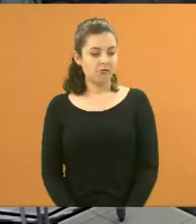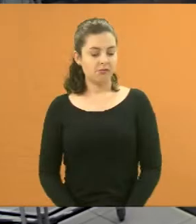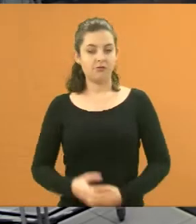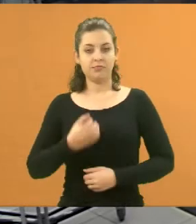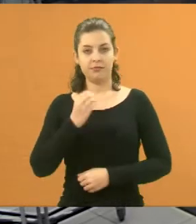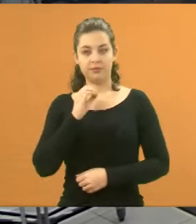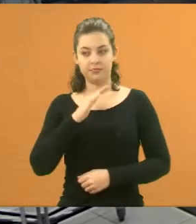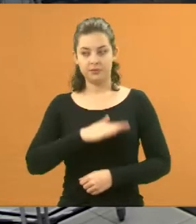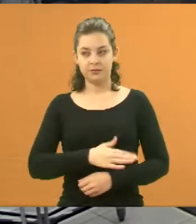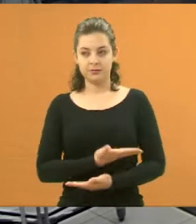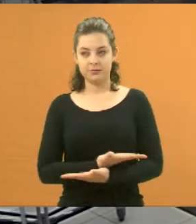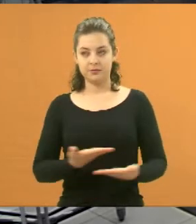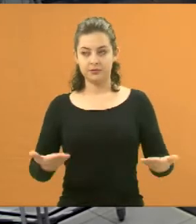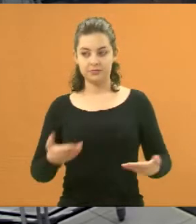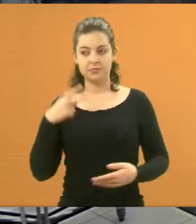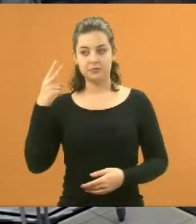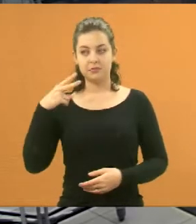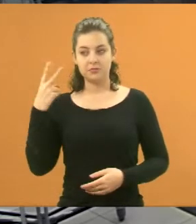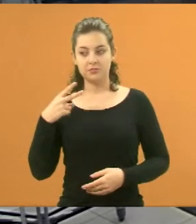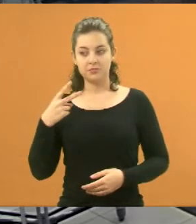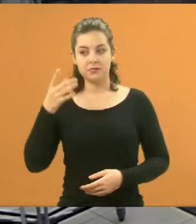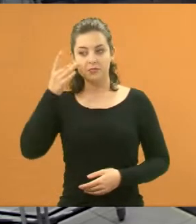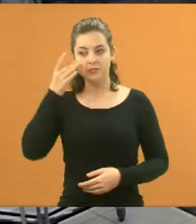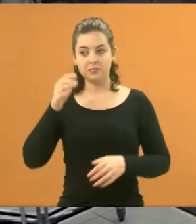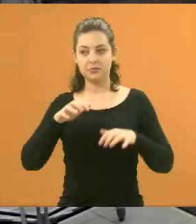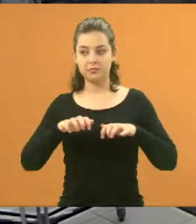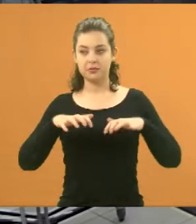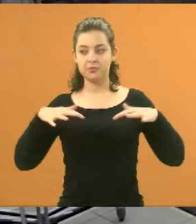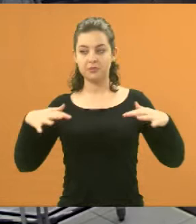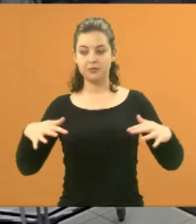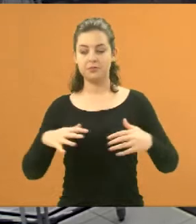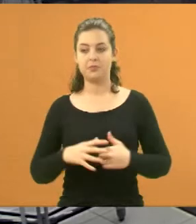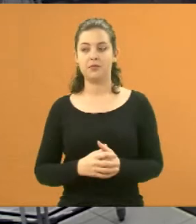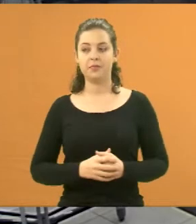Boa tarde à mesa, nobres vereadores, público presente.